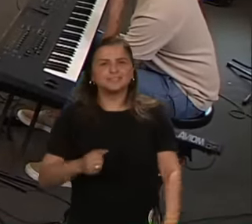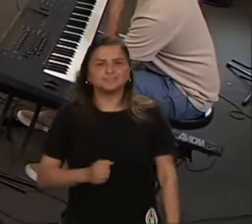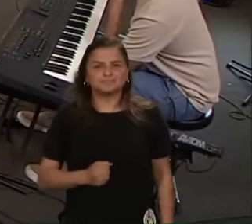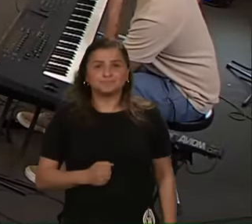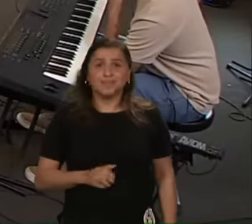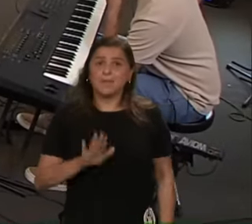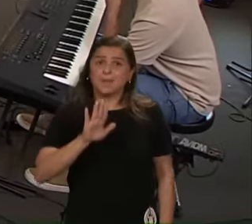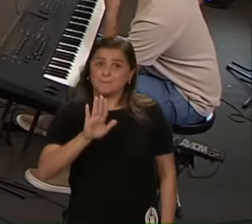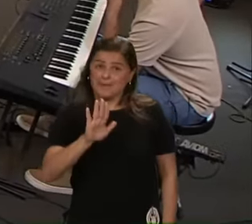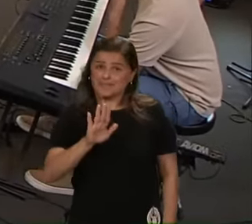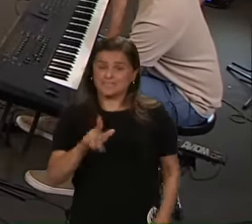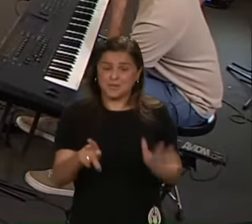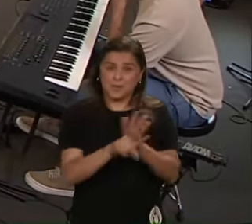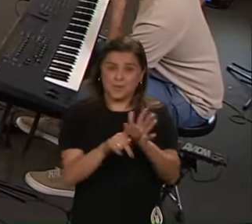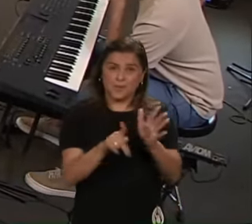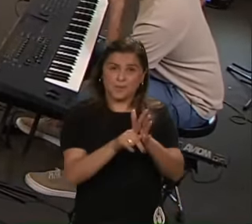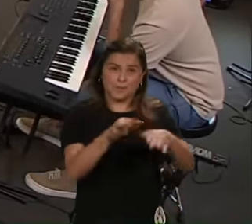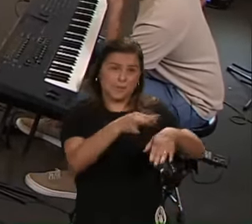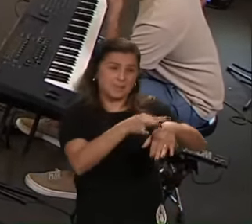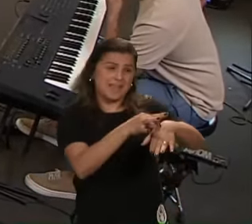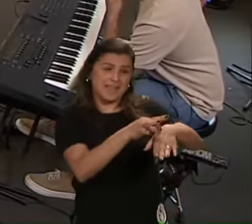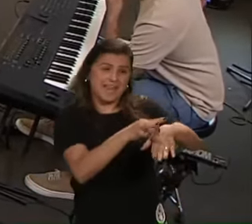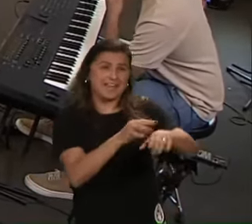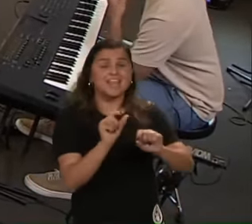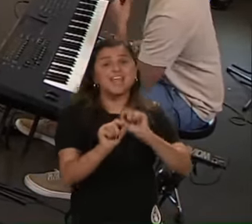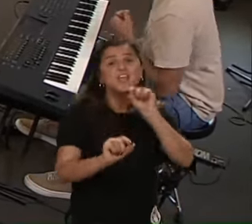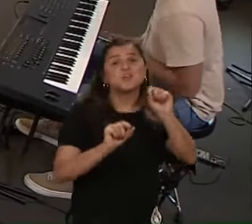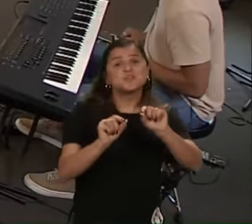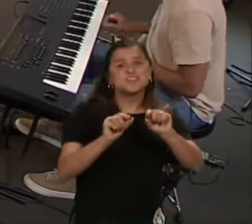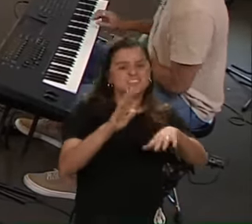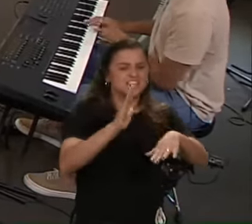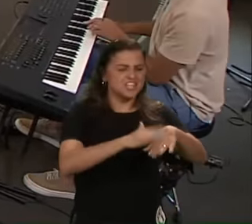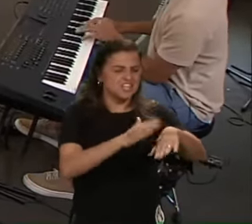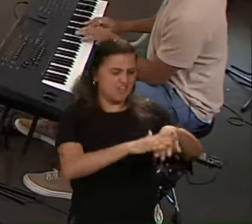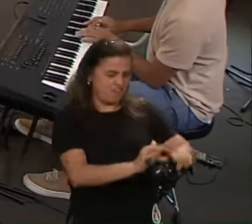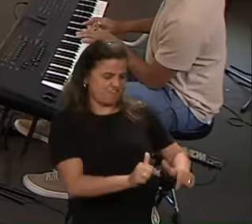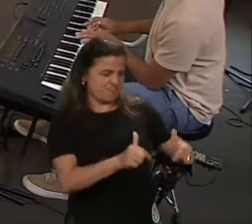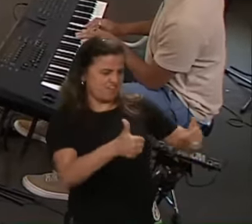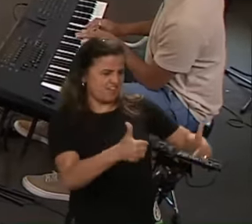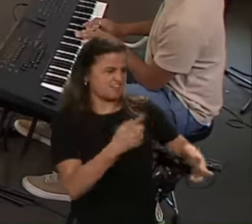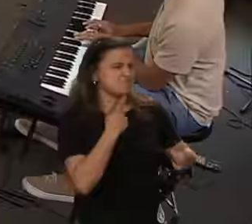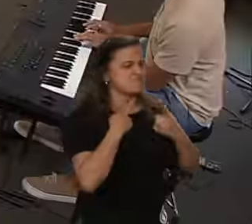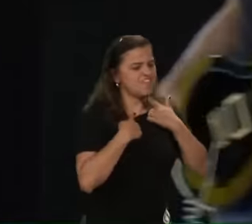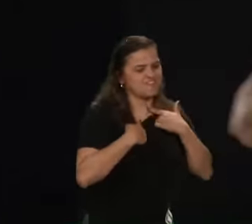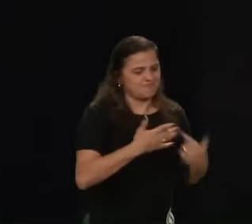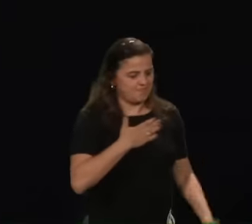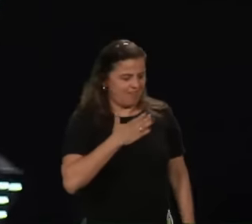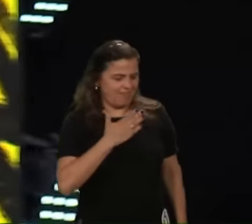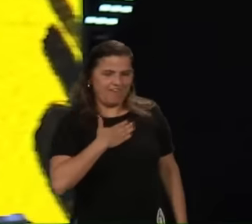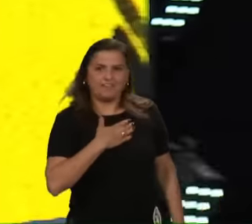Mas a obra da carne é aquilo que eu faço, é aquilo que...